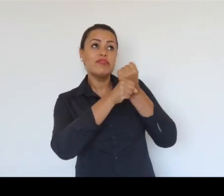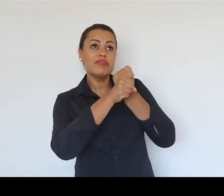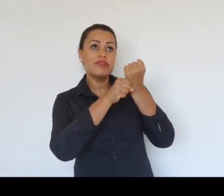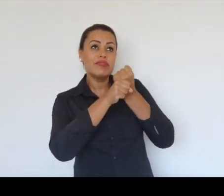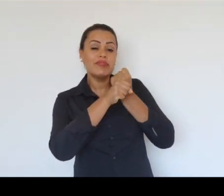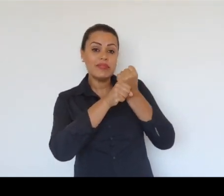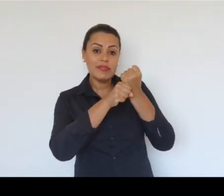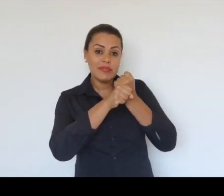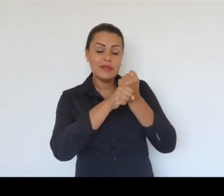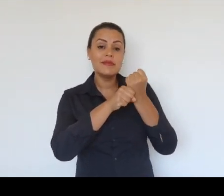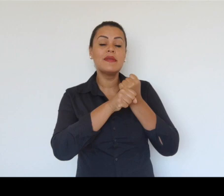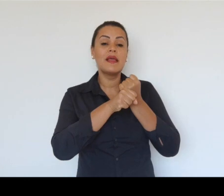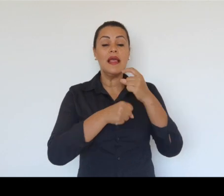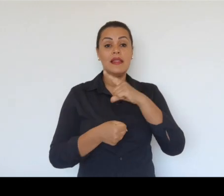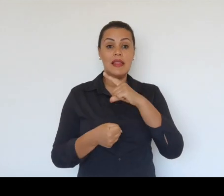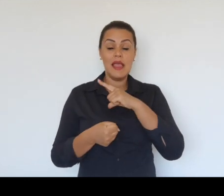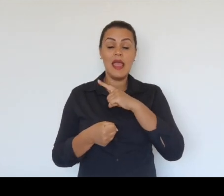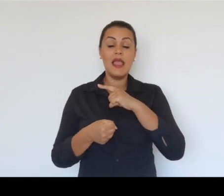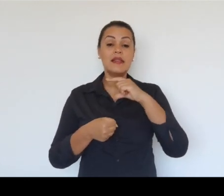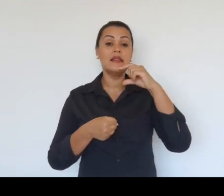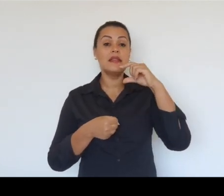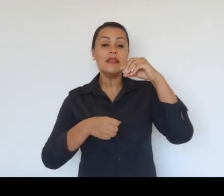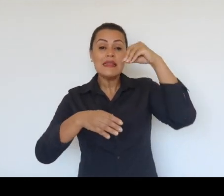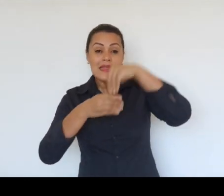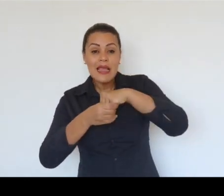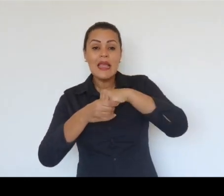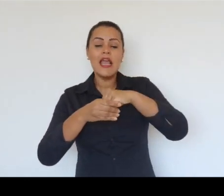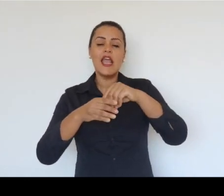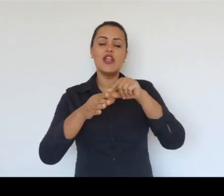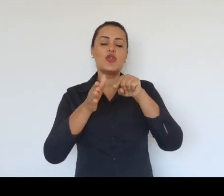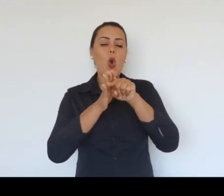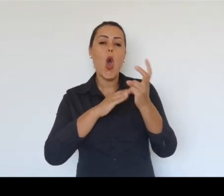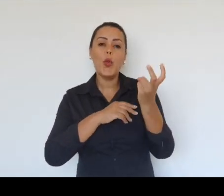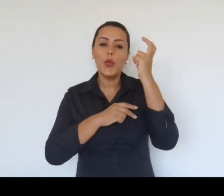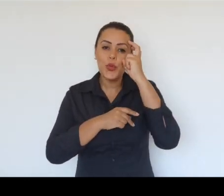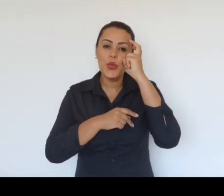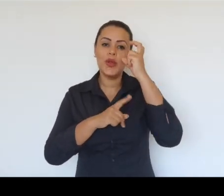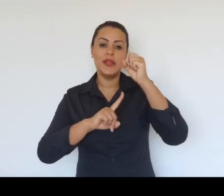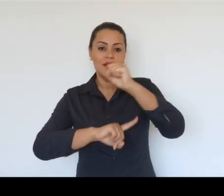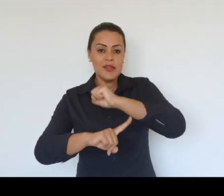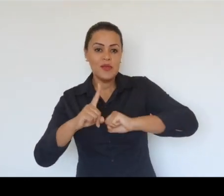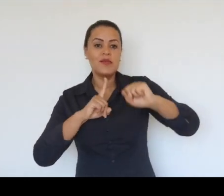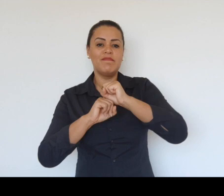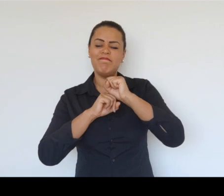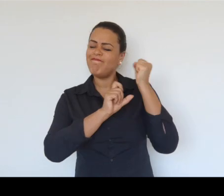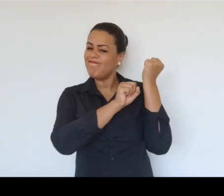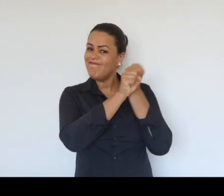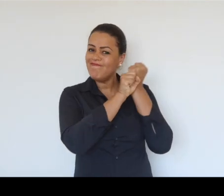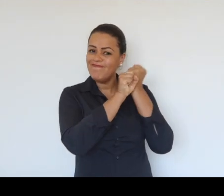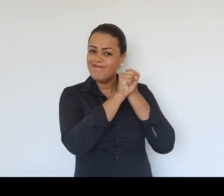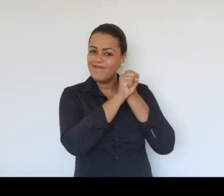com complexidade, abrigando em seu interior os magníficos vestígios culturais de uma sociedade ancestral.